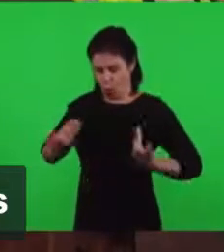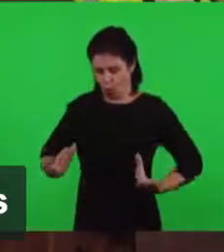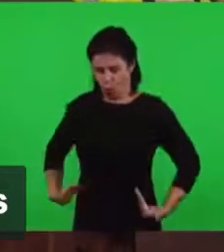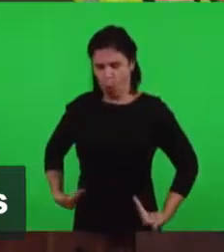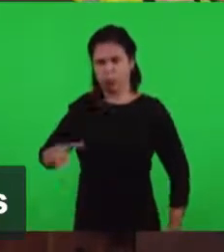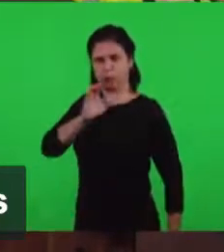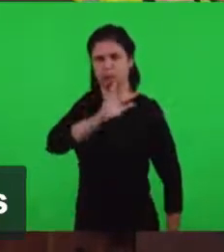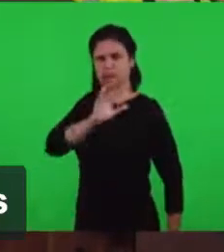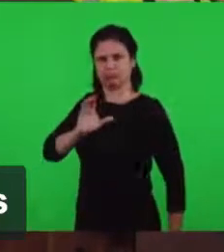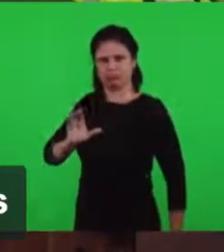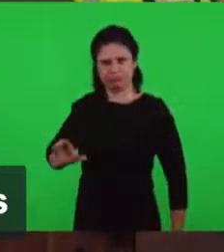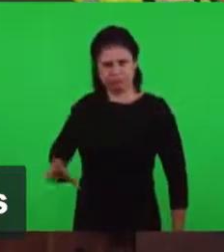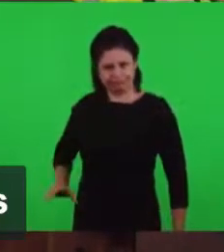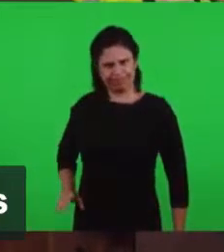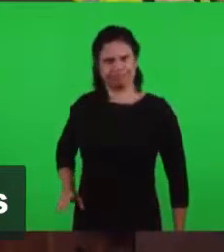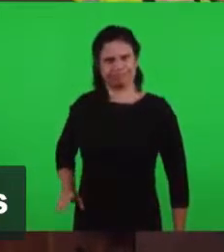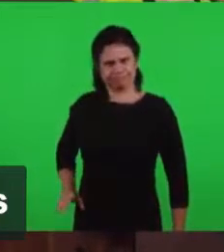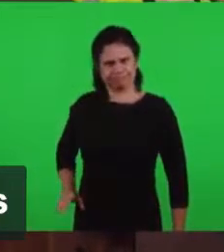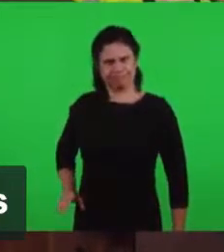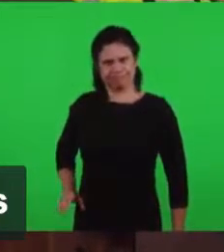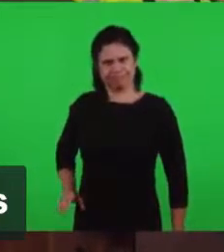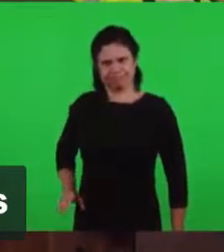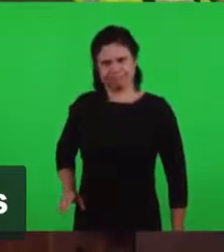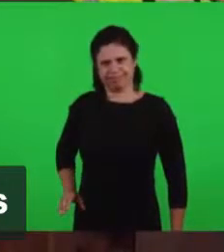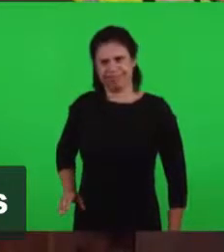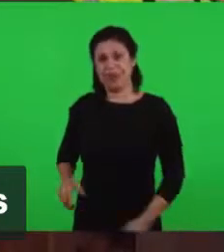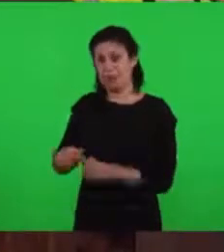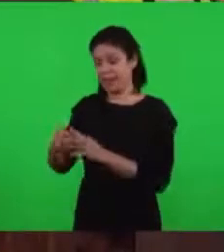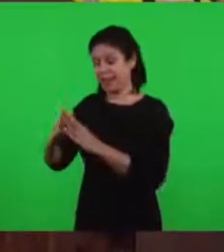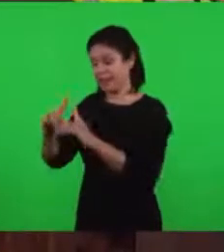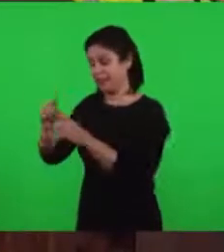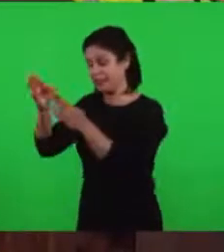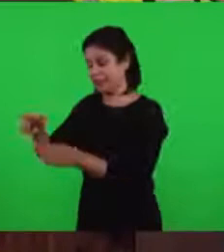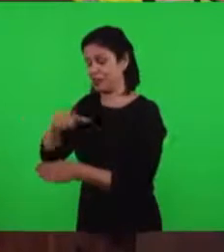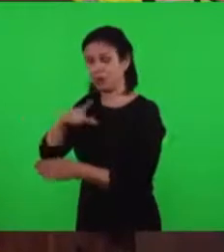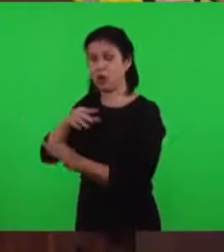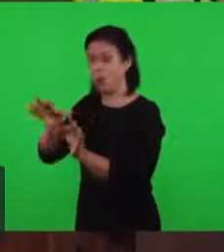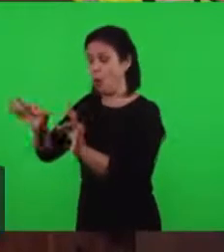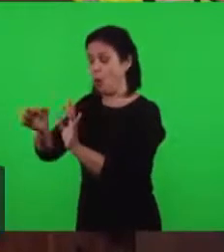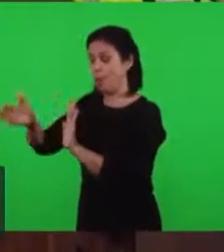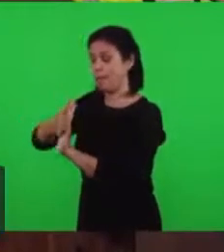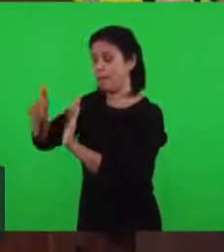vestida com o projeto dele que é